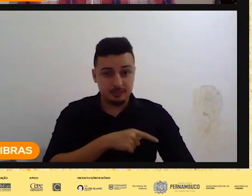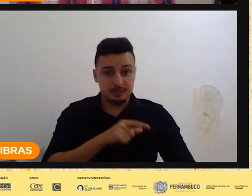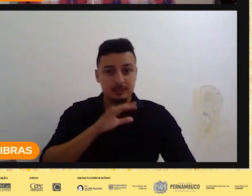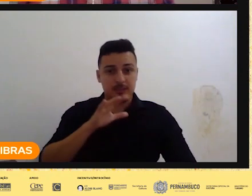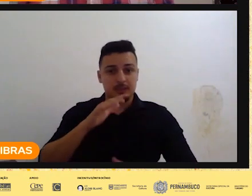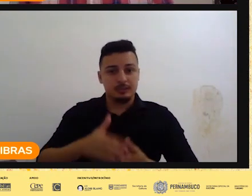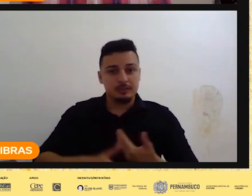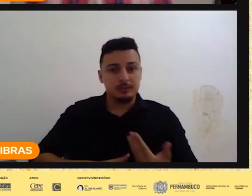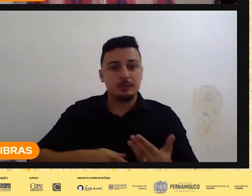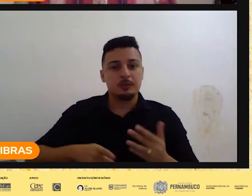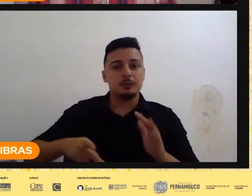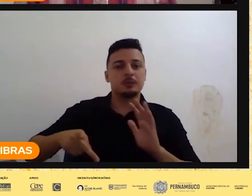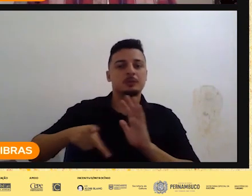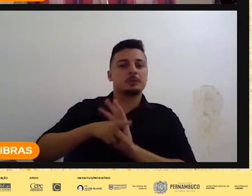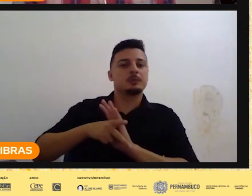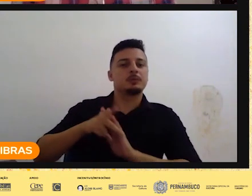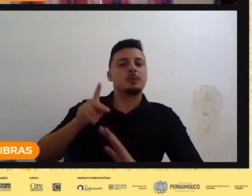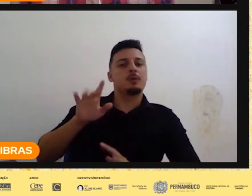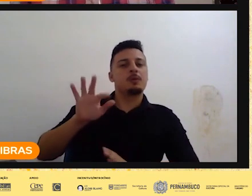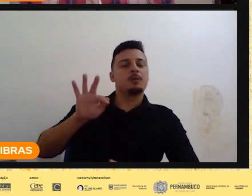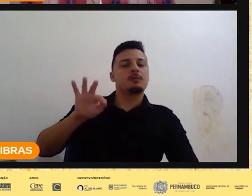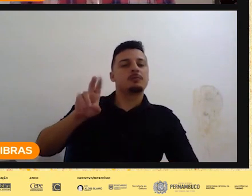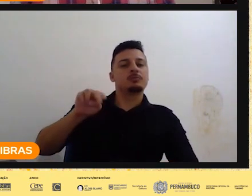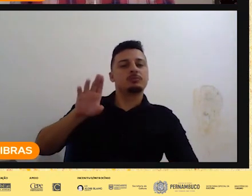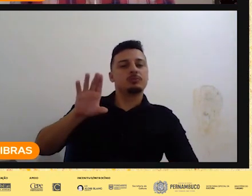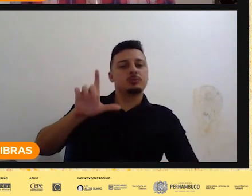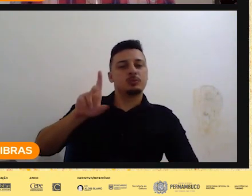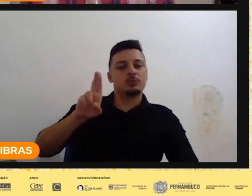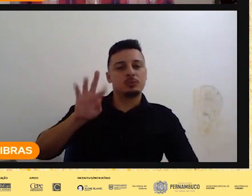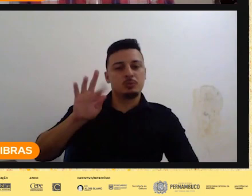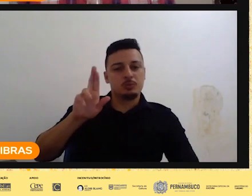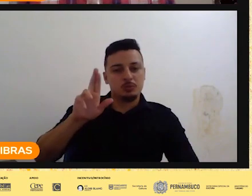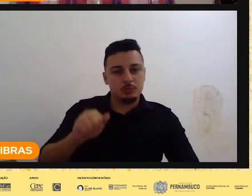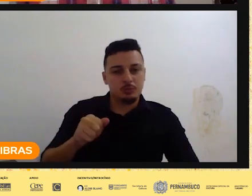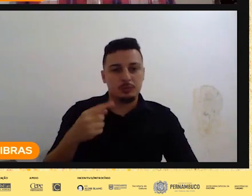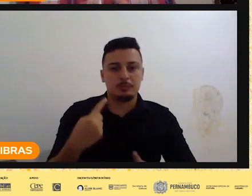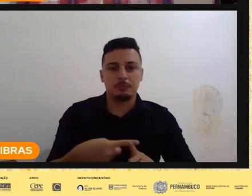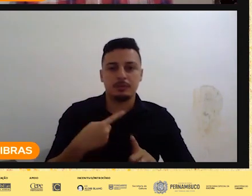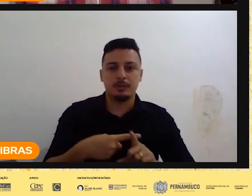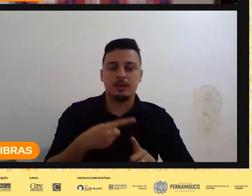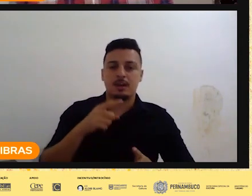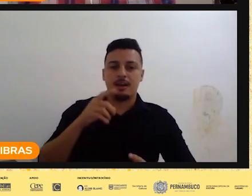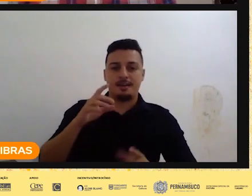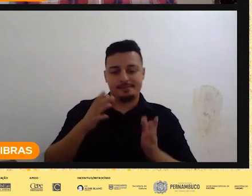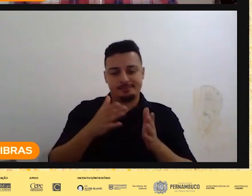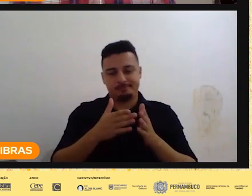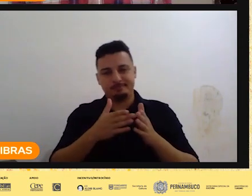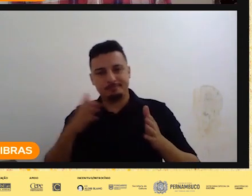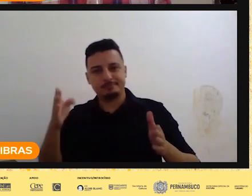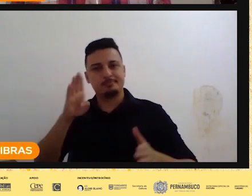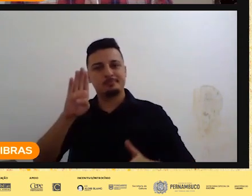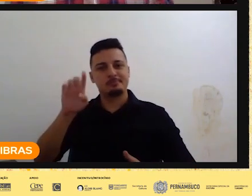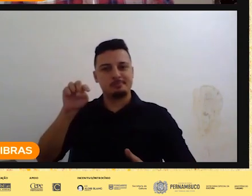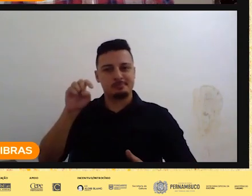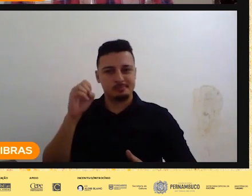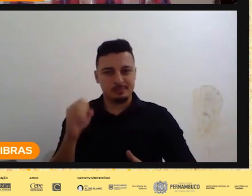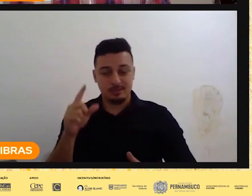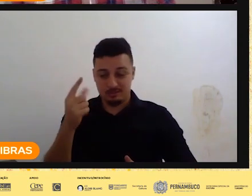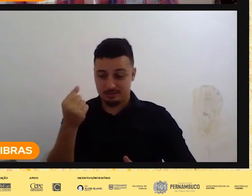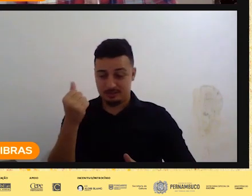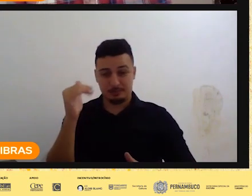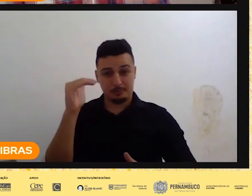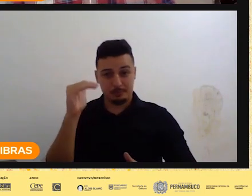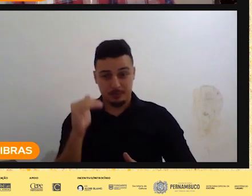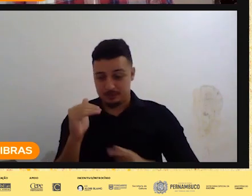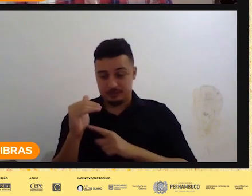com finalização, mas eu não posso usar porque a linha do BO não permite. Então, o dinheiro é pouco e só pode ser esse. Assim, você não pode